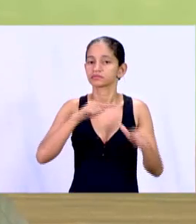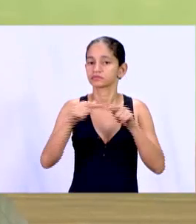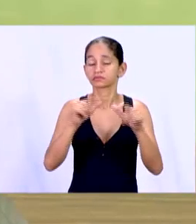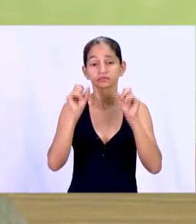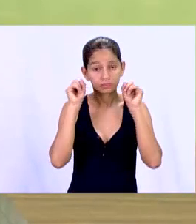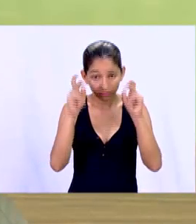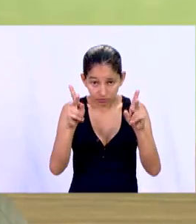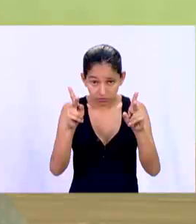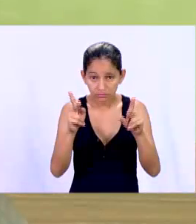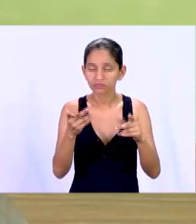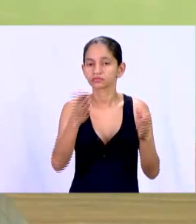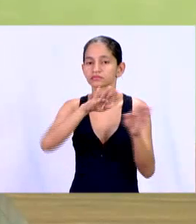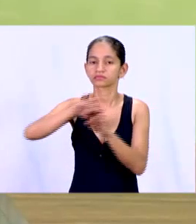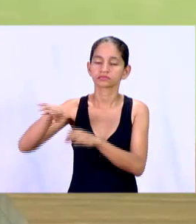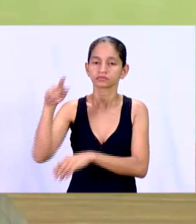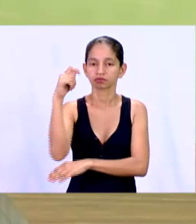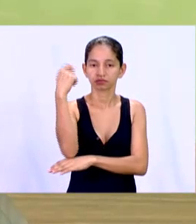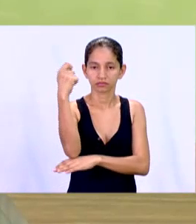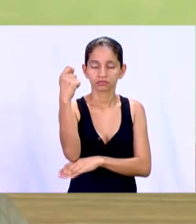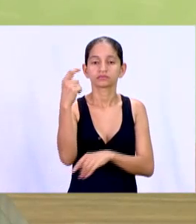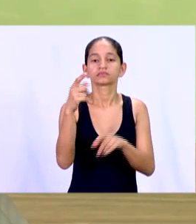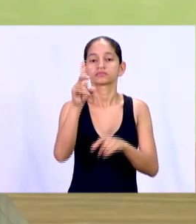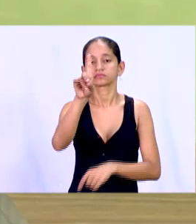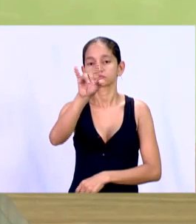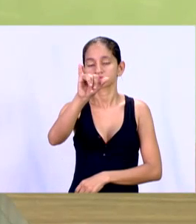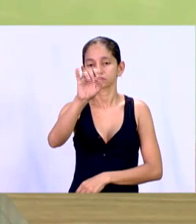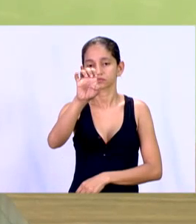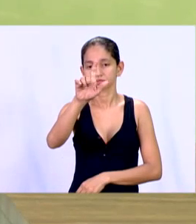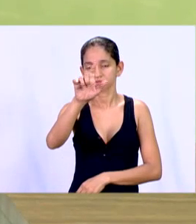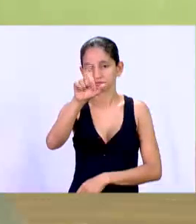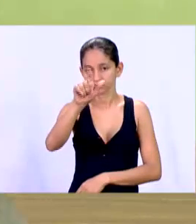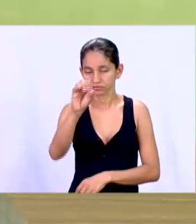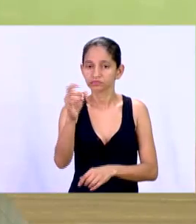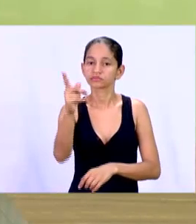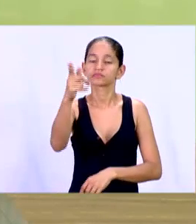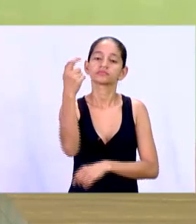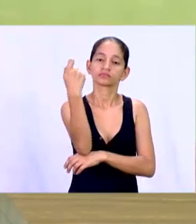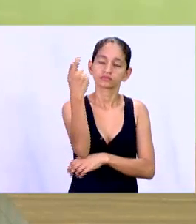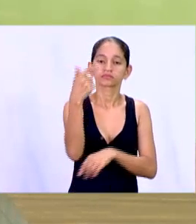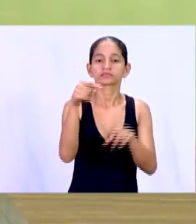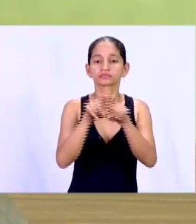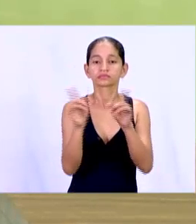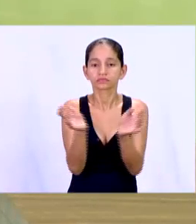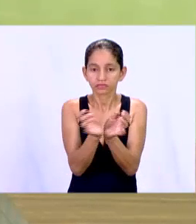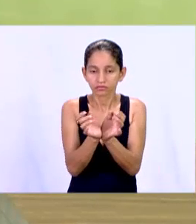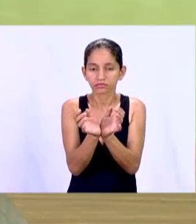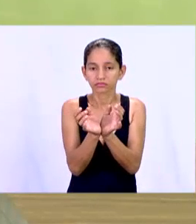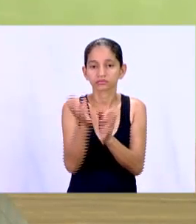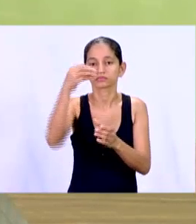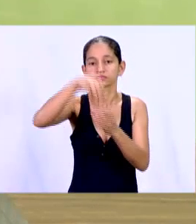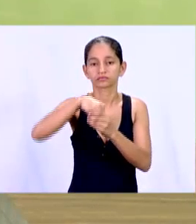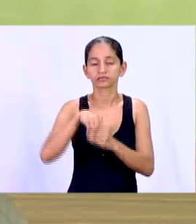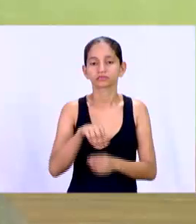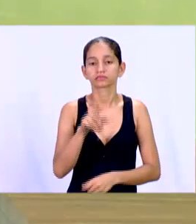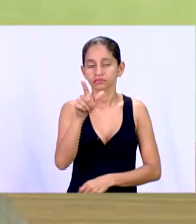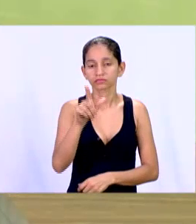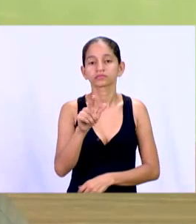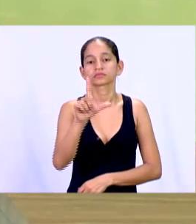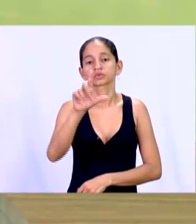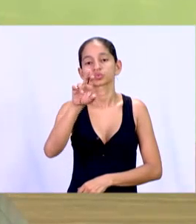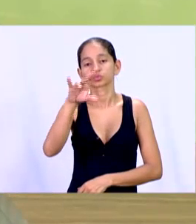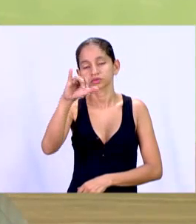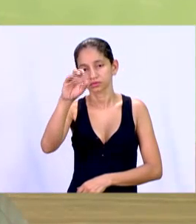Essa vem de Ariquemes, do Diego e do Rafael, da Clibiana e do Airan, da Giovana, da Lúcia e